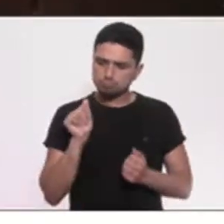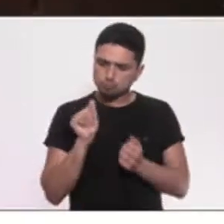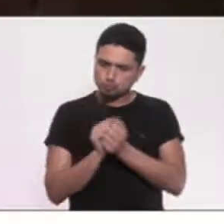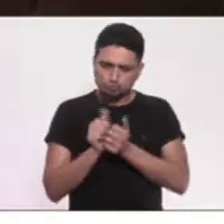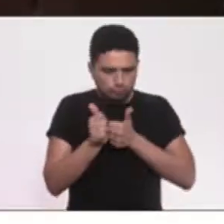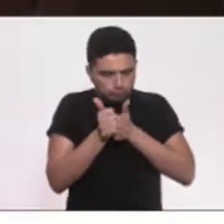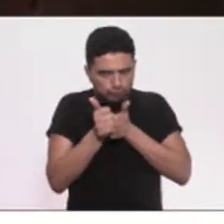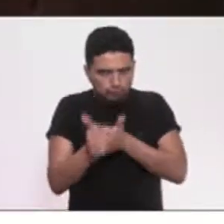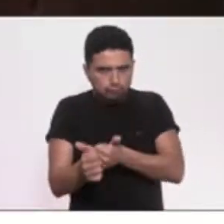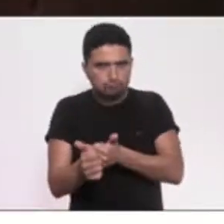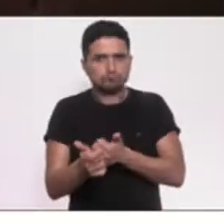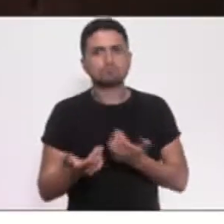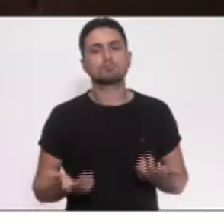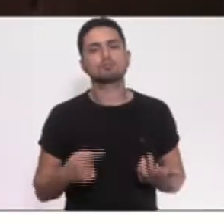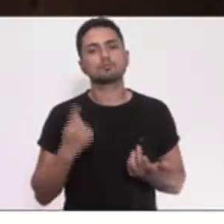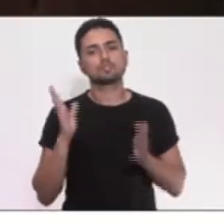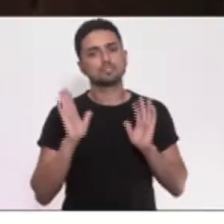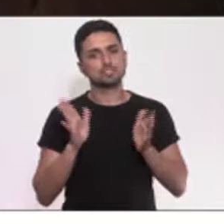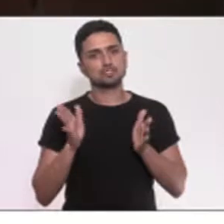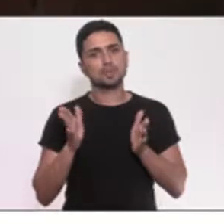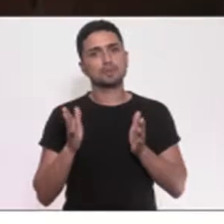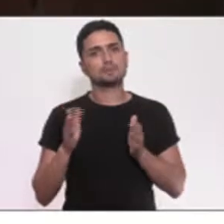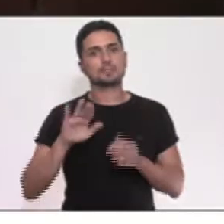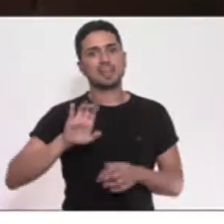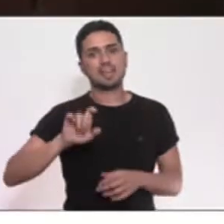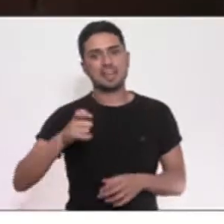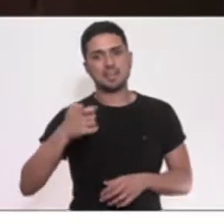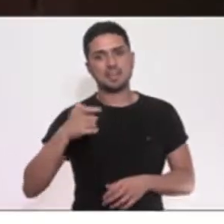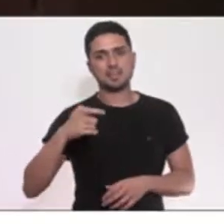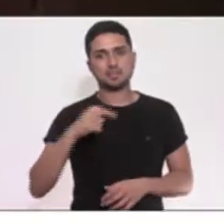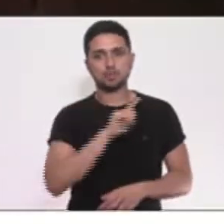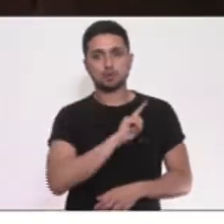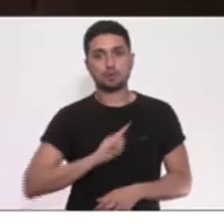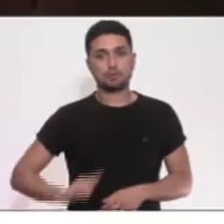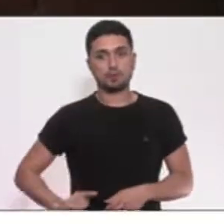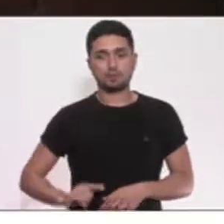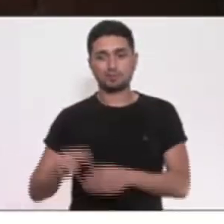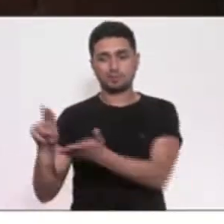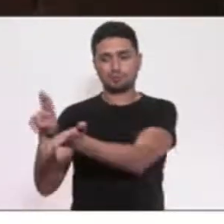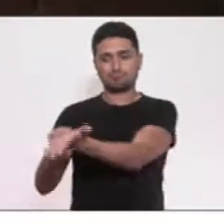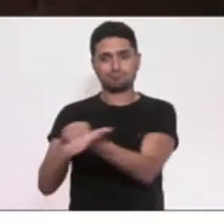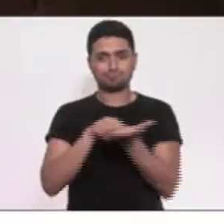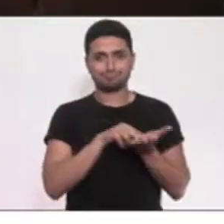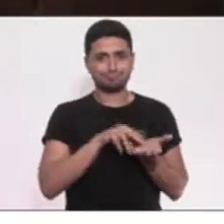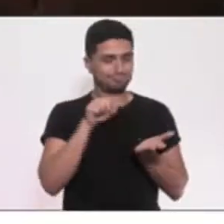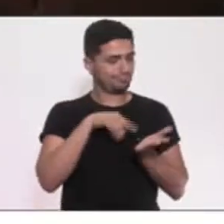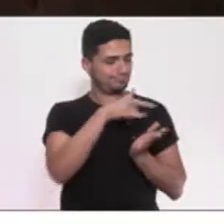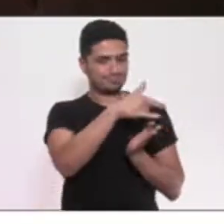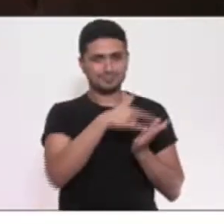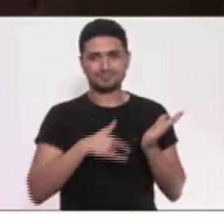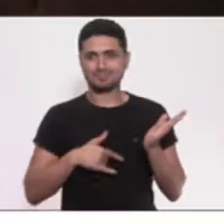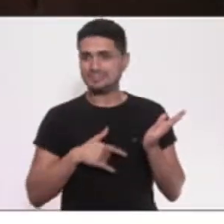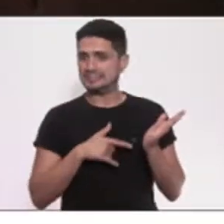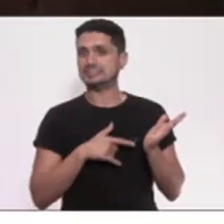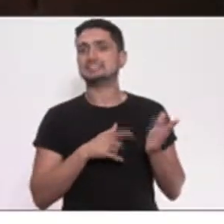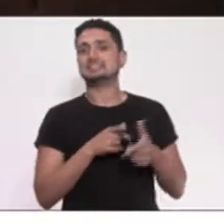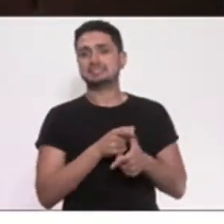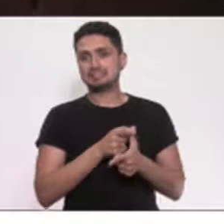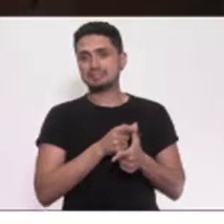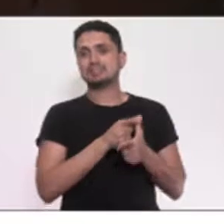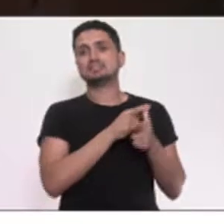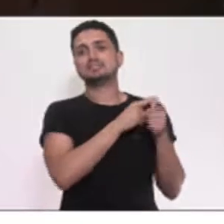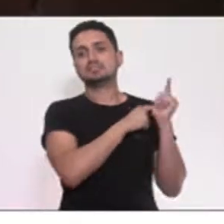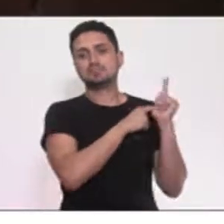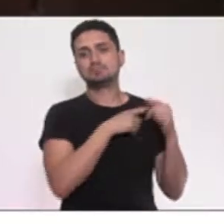as contas do ex-governador Luiz Fernando Pezão e cabe, após